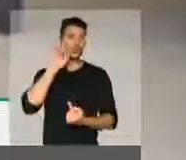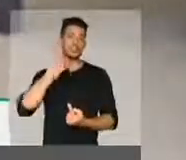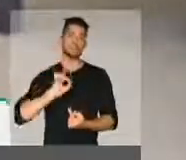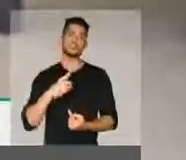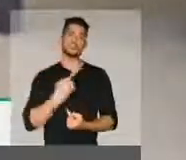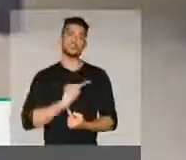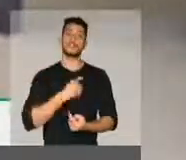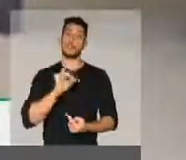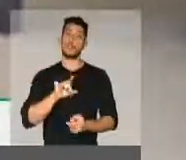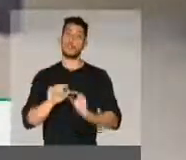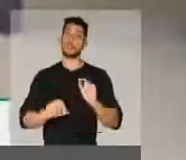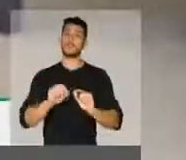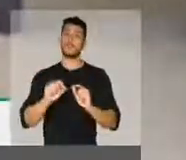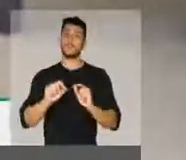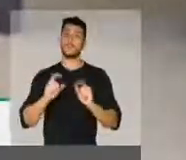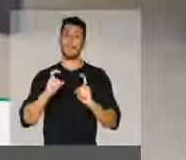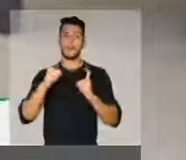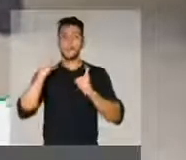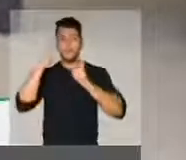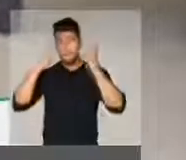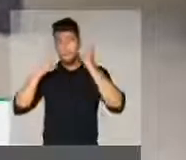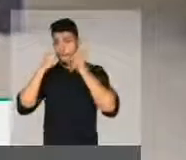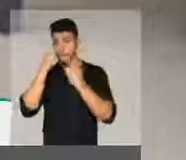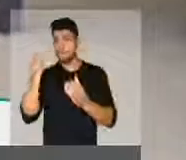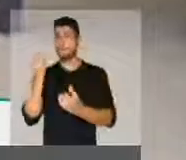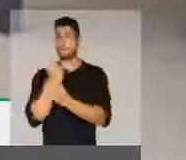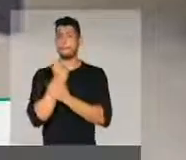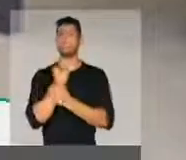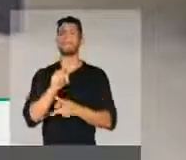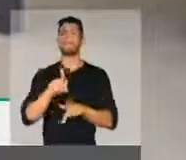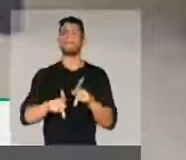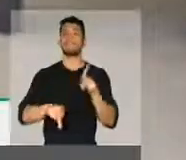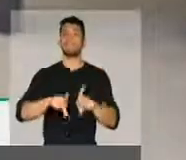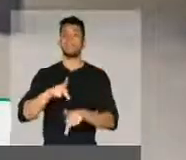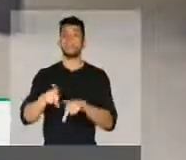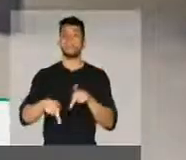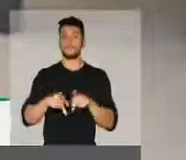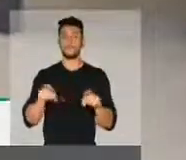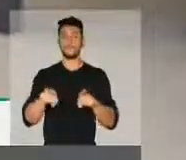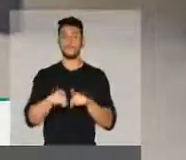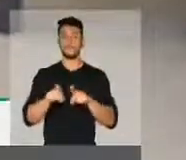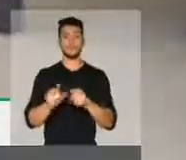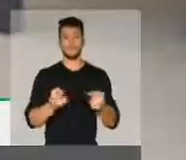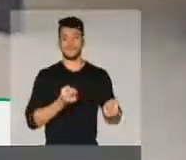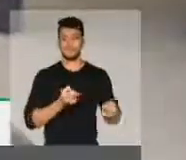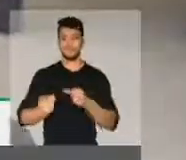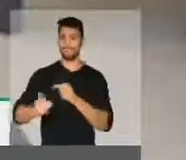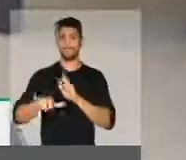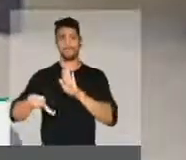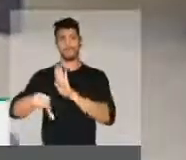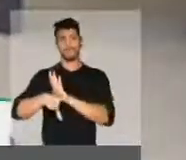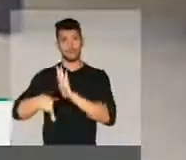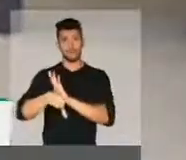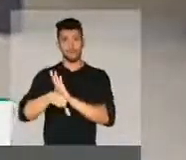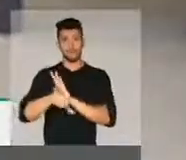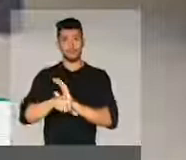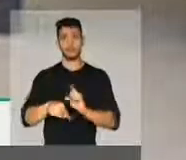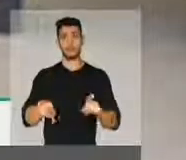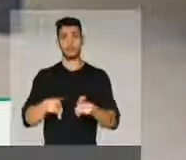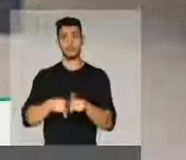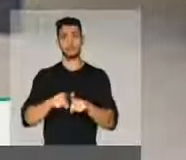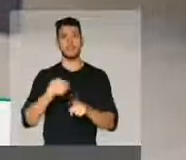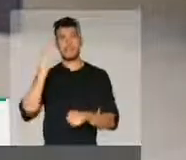É a preocupação com a segurança pública, com o combate ao crime, com a apuração